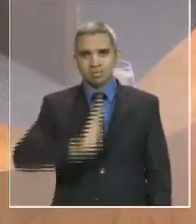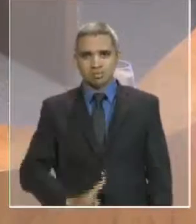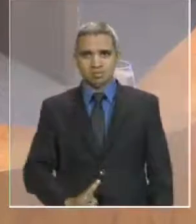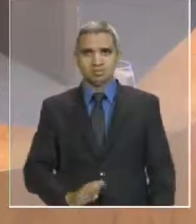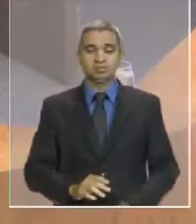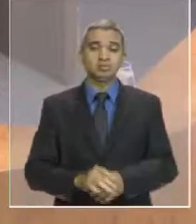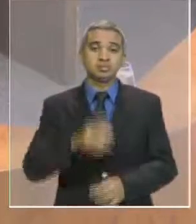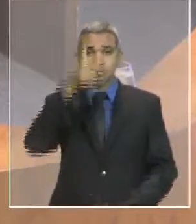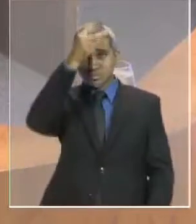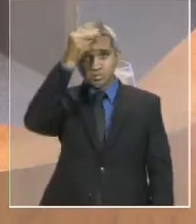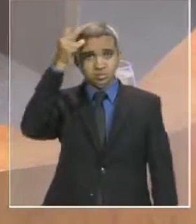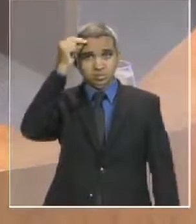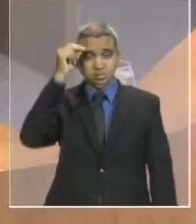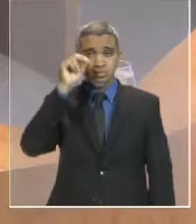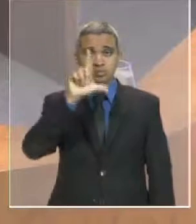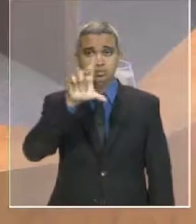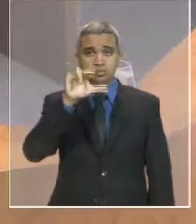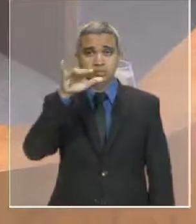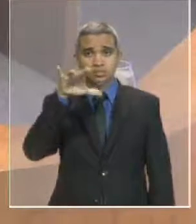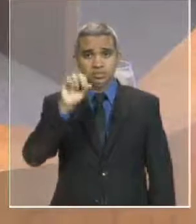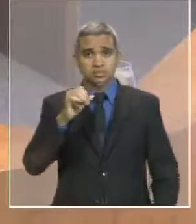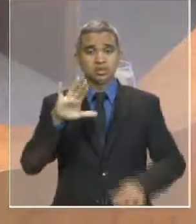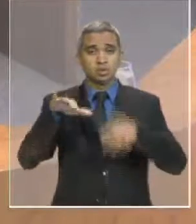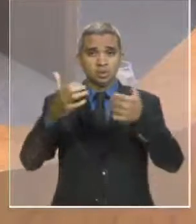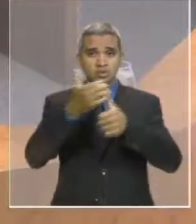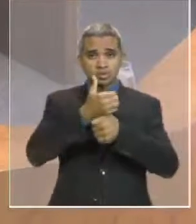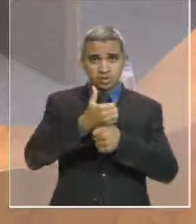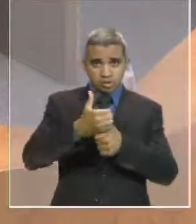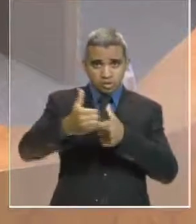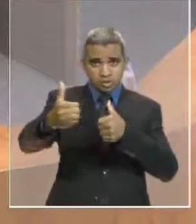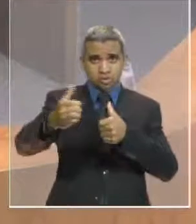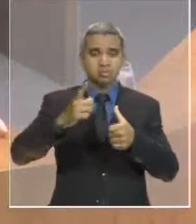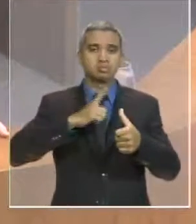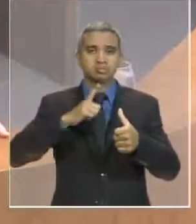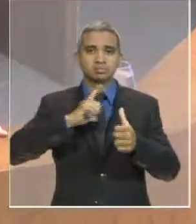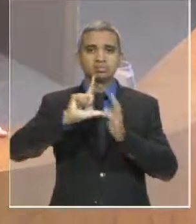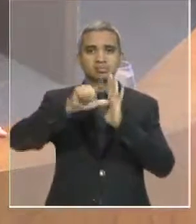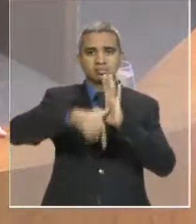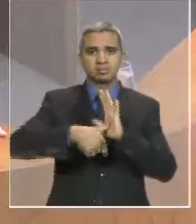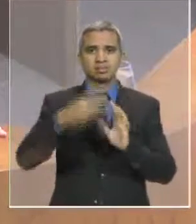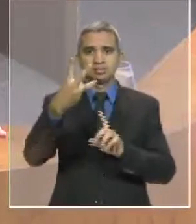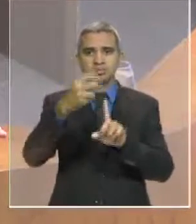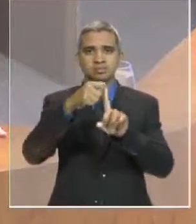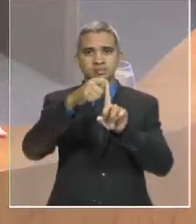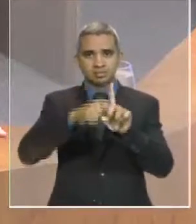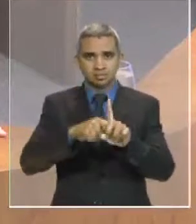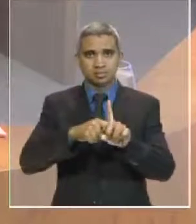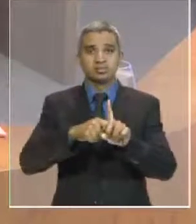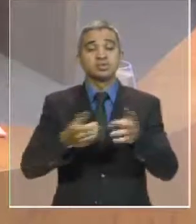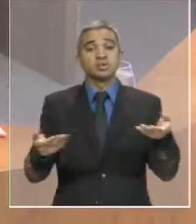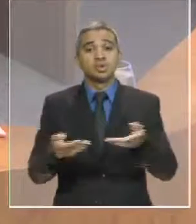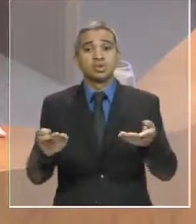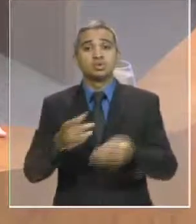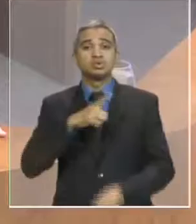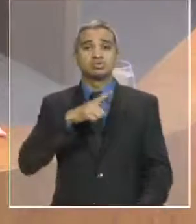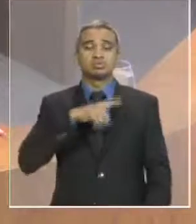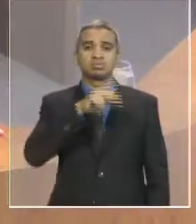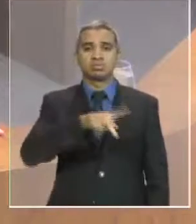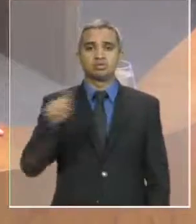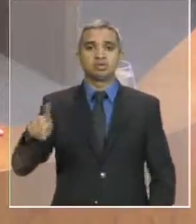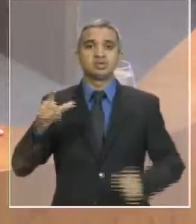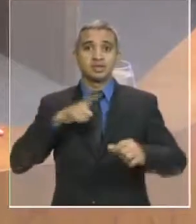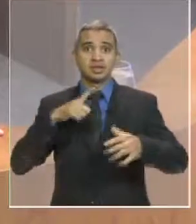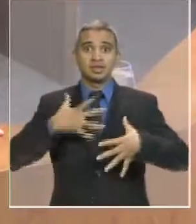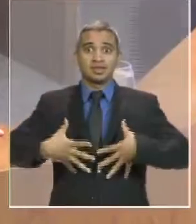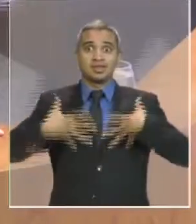mais de 3 meses de salário atrasado. E hoje, rigorosamente em dias. E professores motivados.